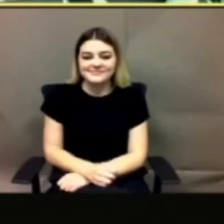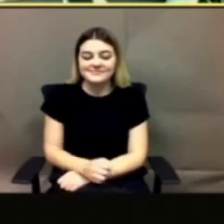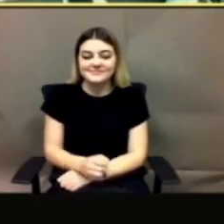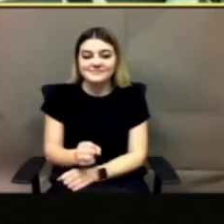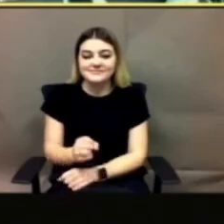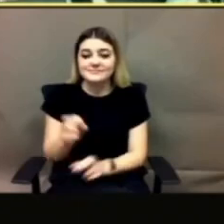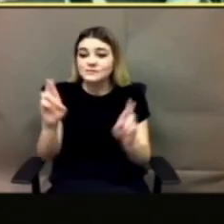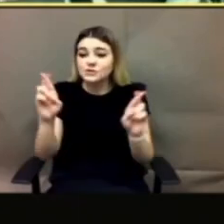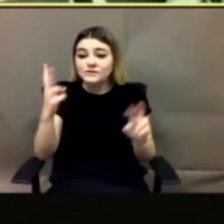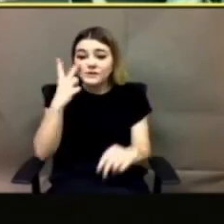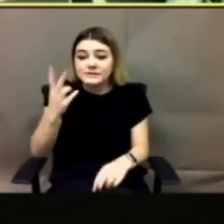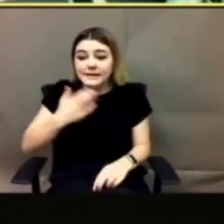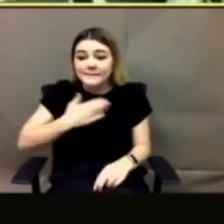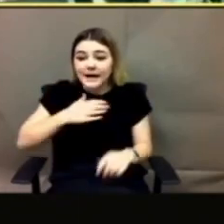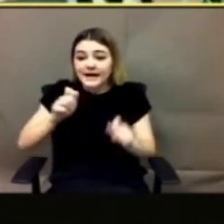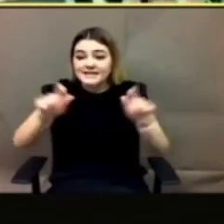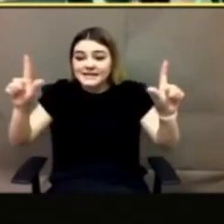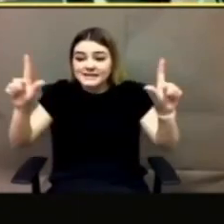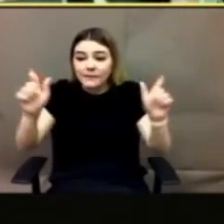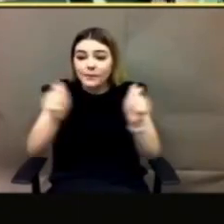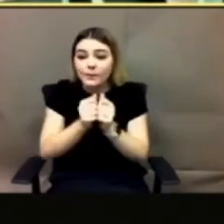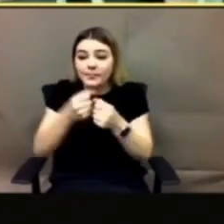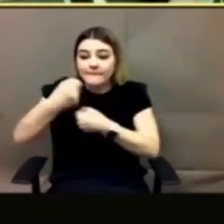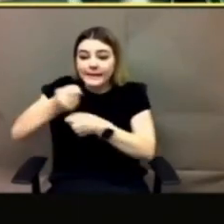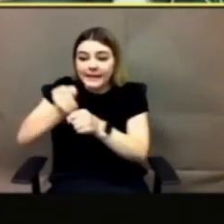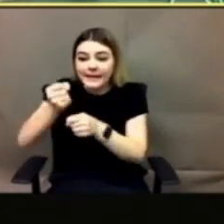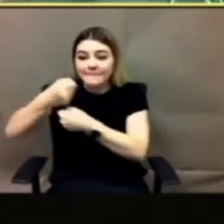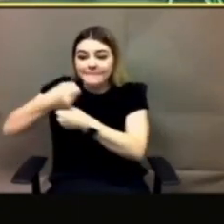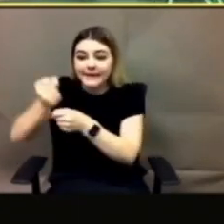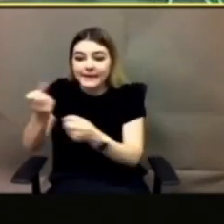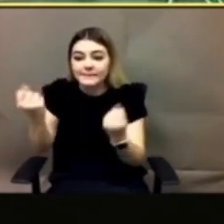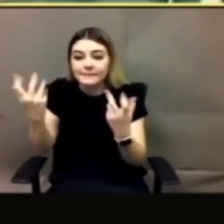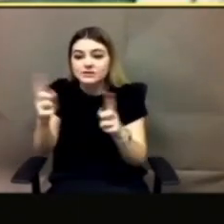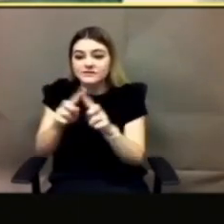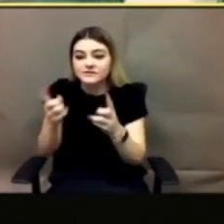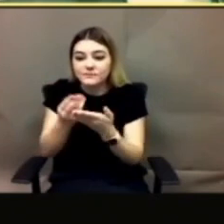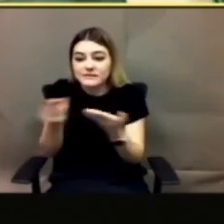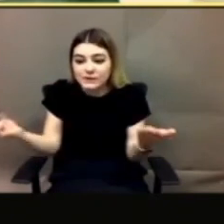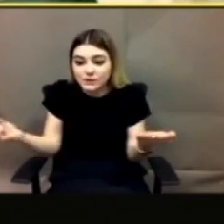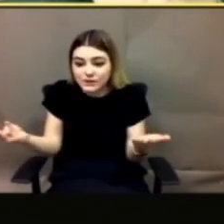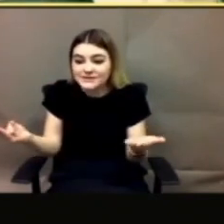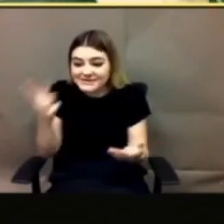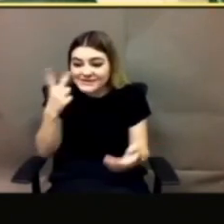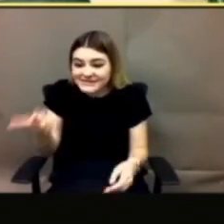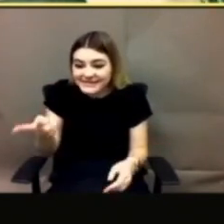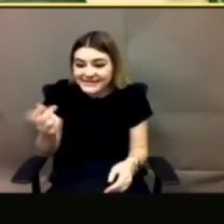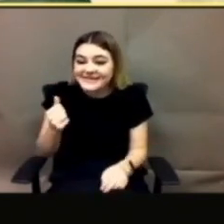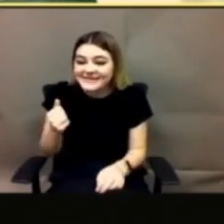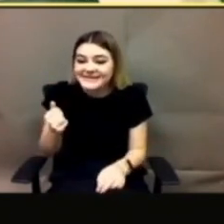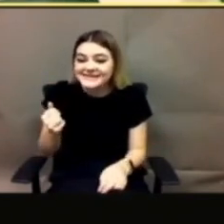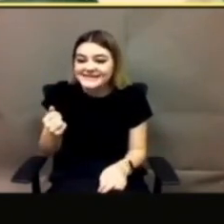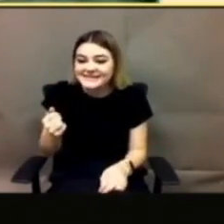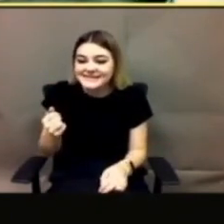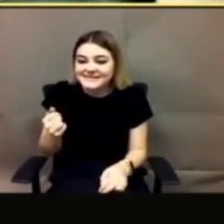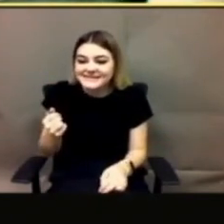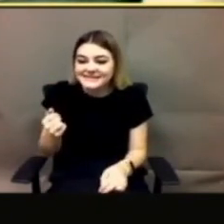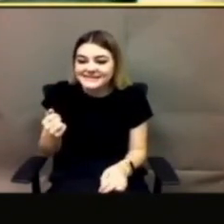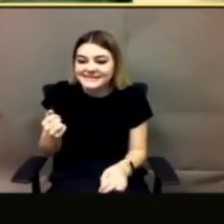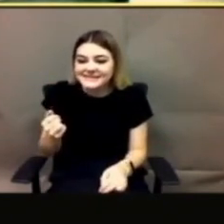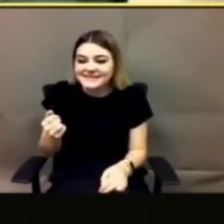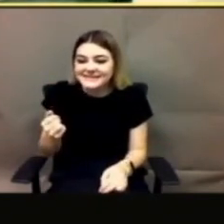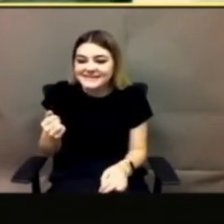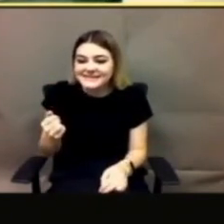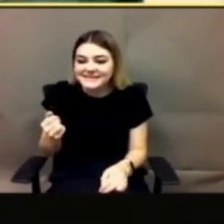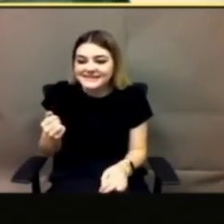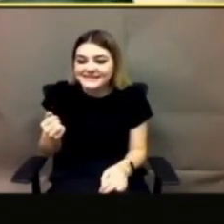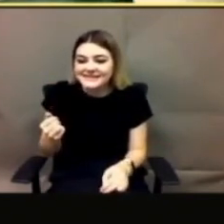E agora vocês vão ver aqui a bagunça aqui na minha mesa. Estou só vendo o meu Make Make aqui. E alguns outros materiais. E eu